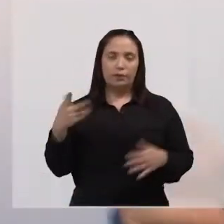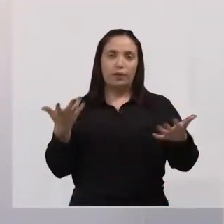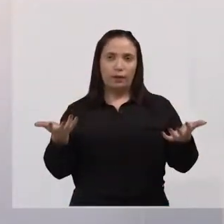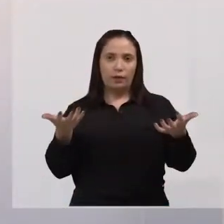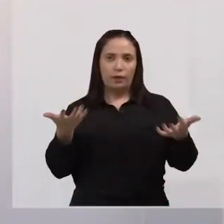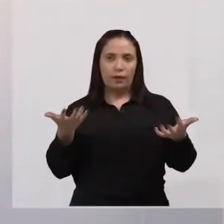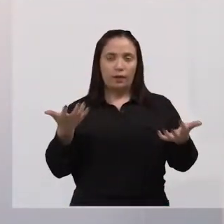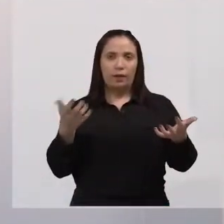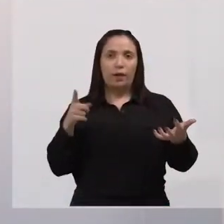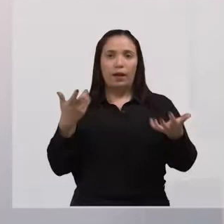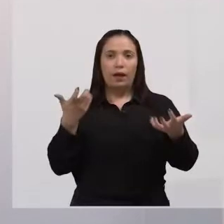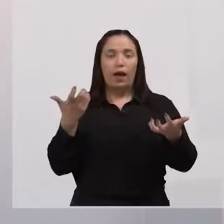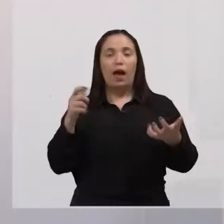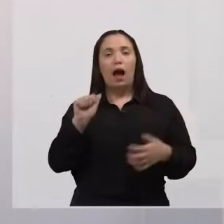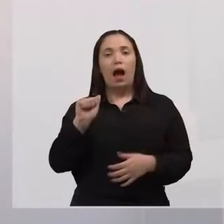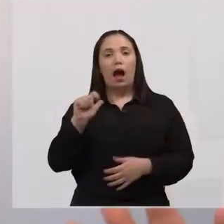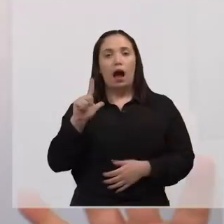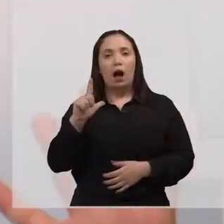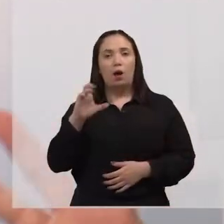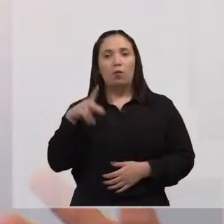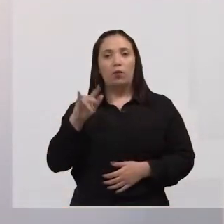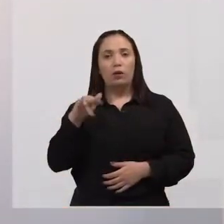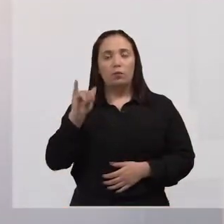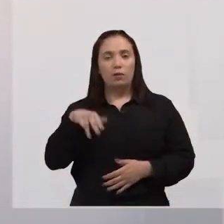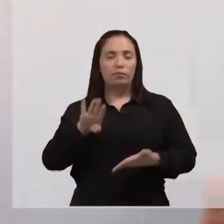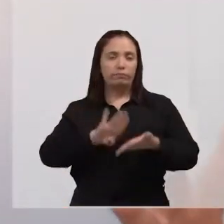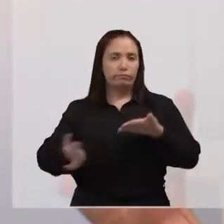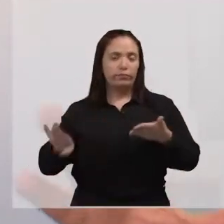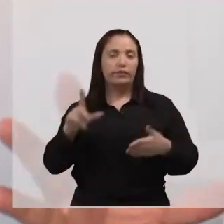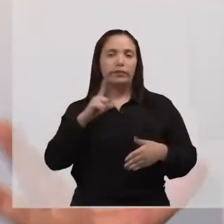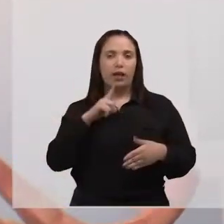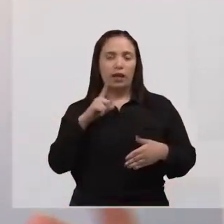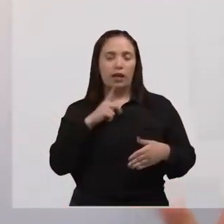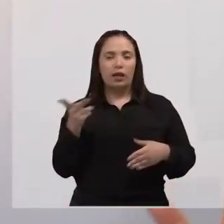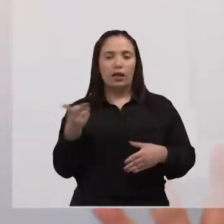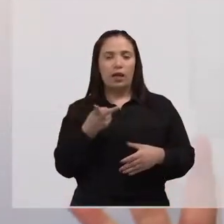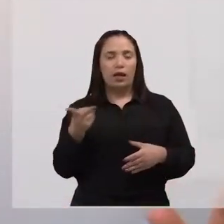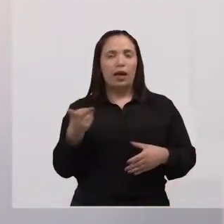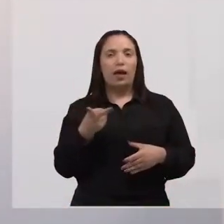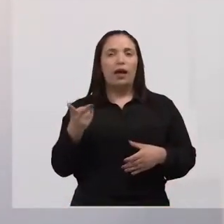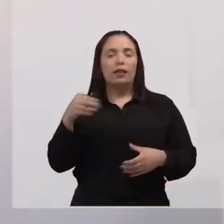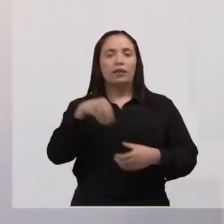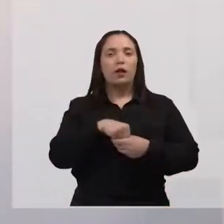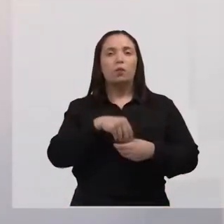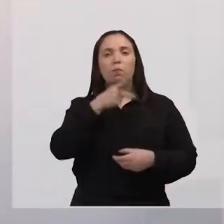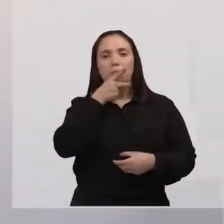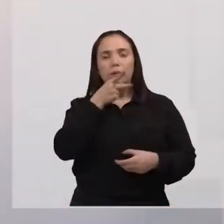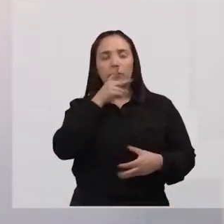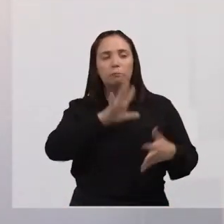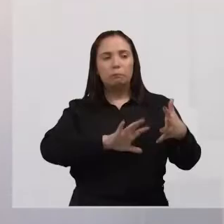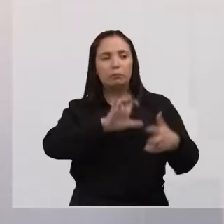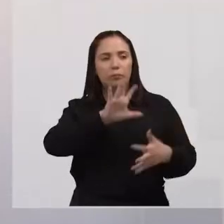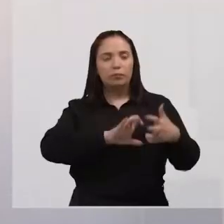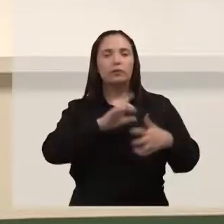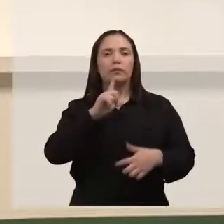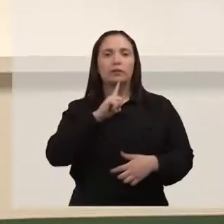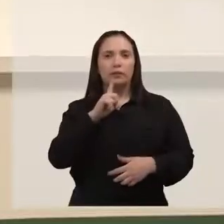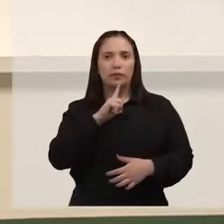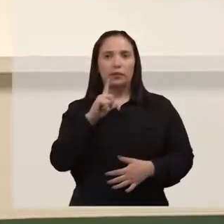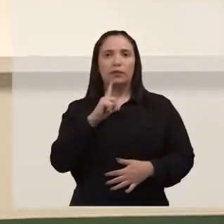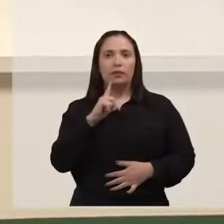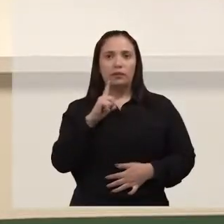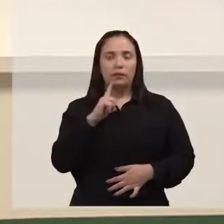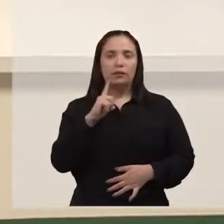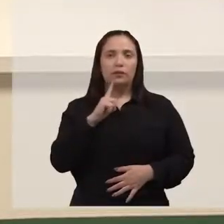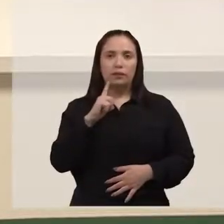a vaga de Geraldo Alckmin. Isso aí é muito notório, existe uma briga interna. Desde o início, né? Desde o início. Quando o Geraldo Alckmin estava melhor ainda.